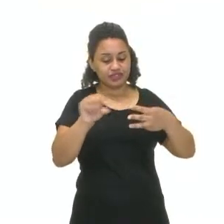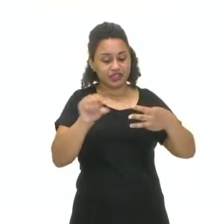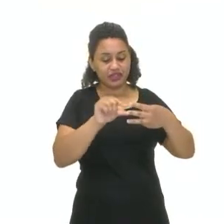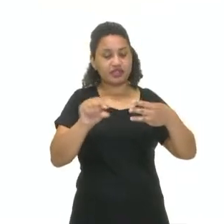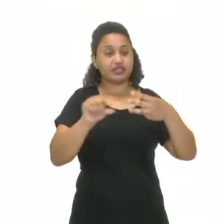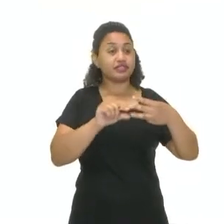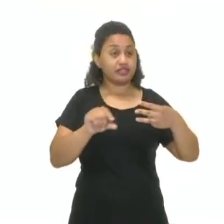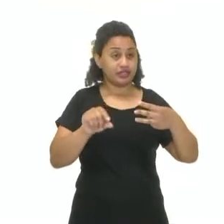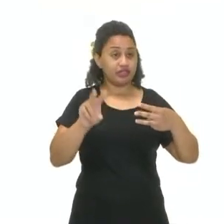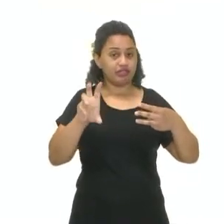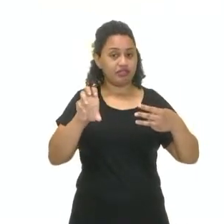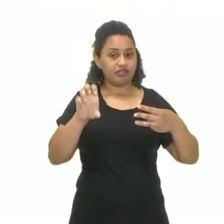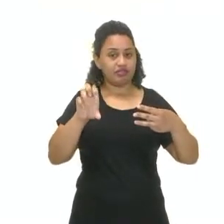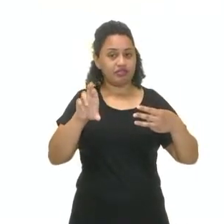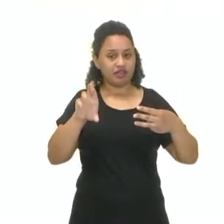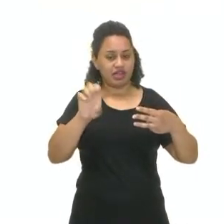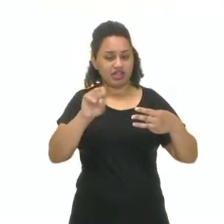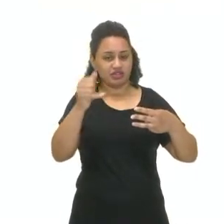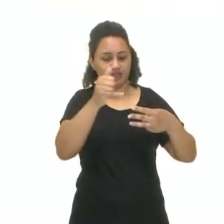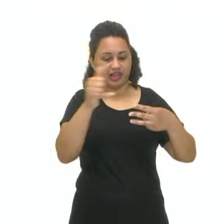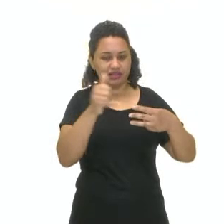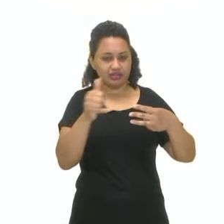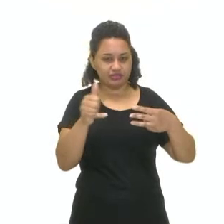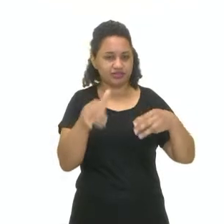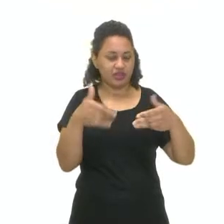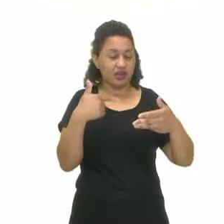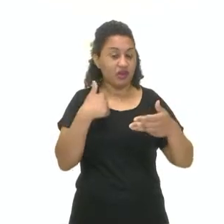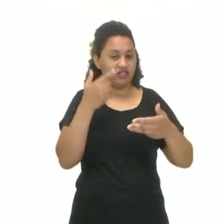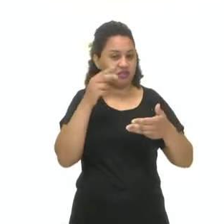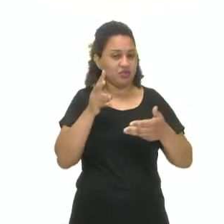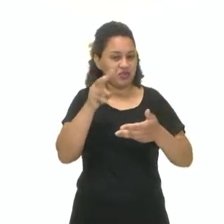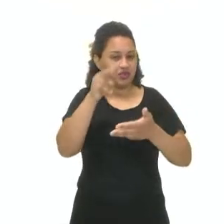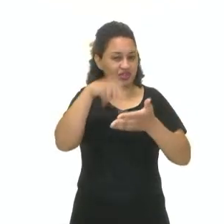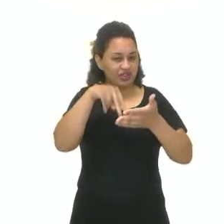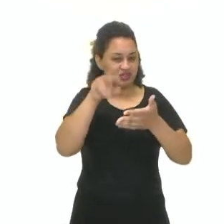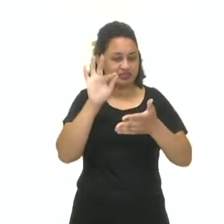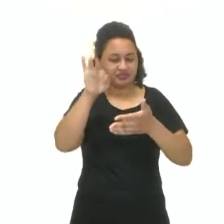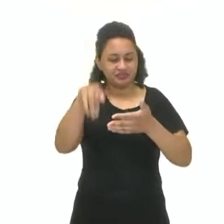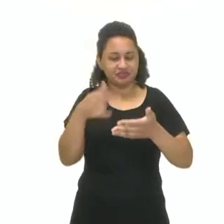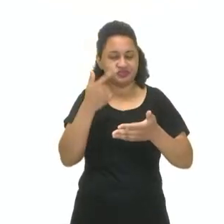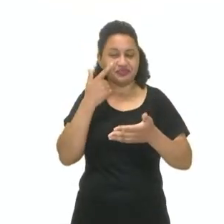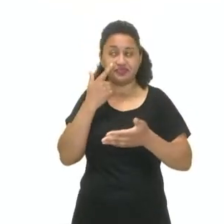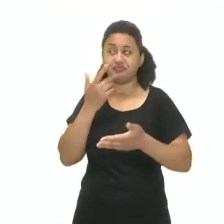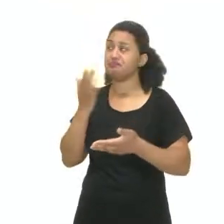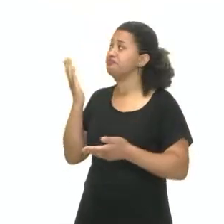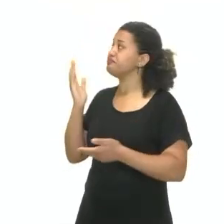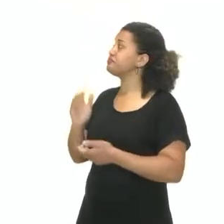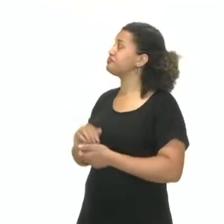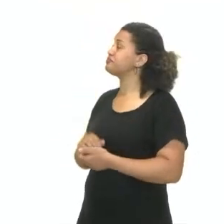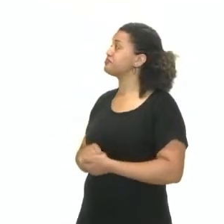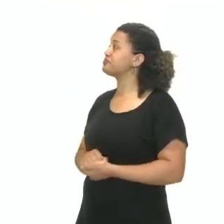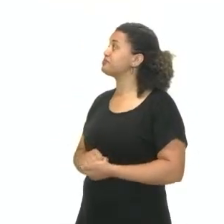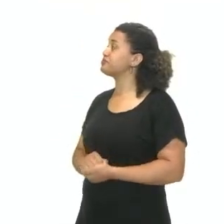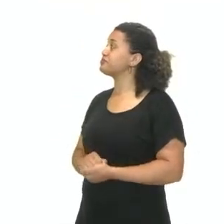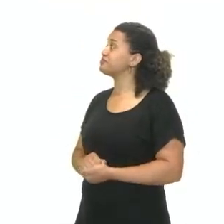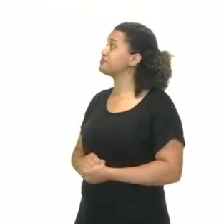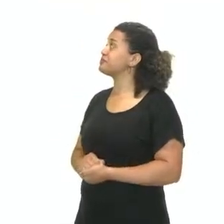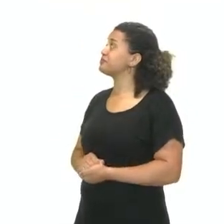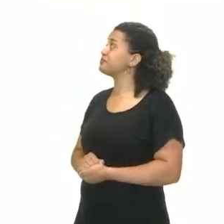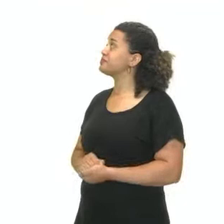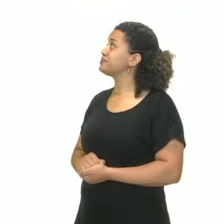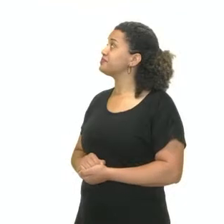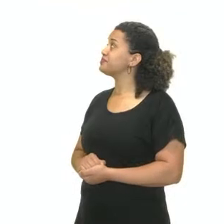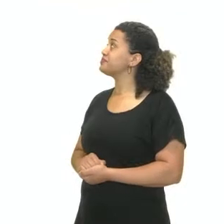linha do poema, né? Eu tenho agora o final do soneto. Pensa na pátria, além as florestas